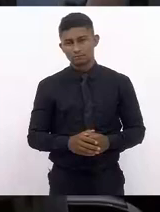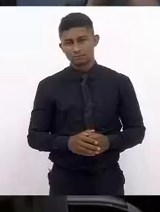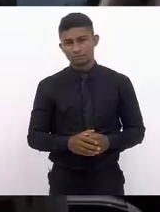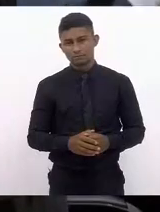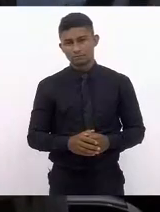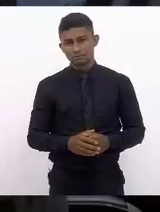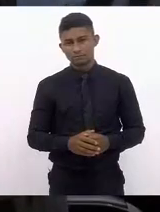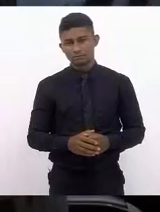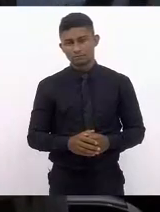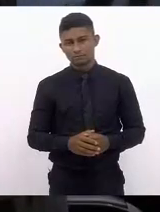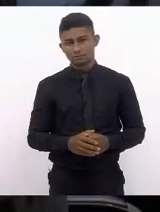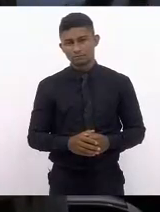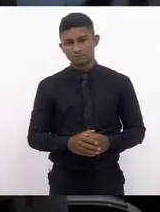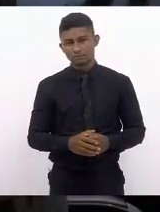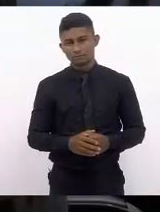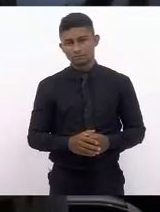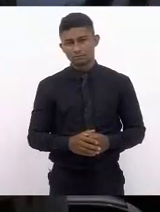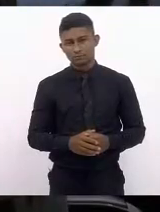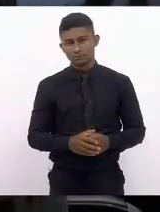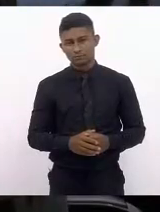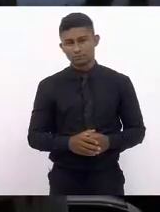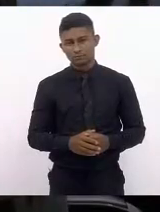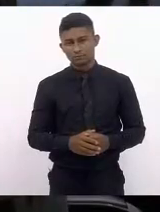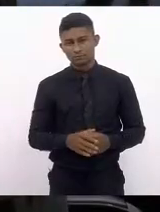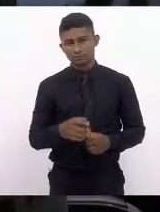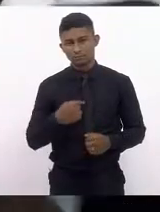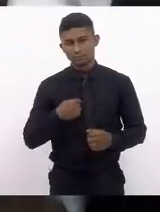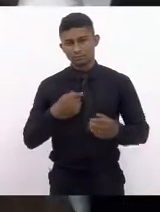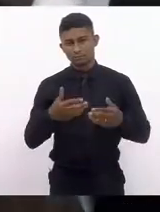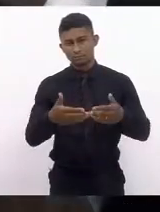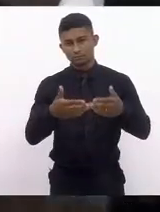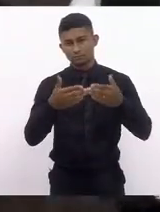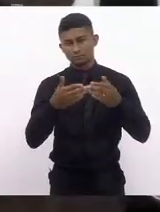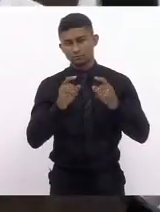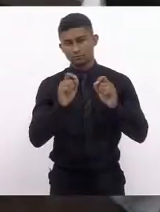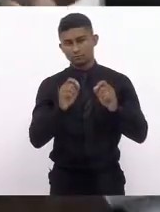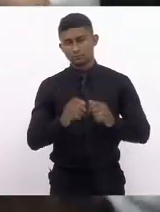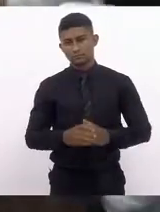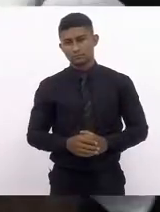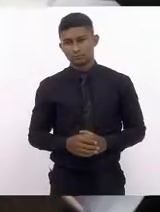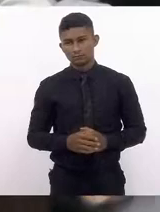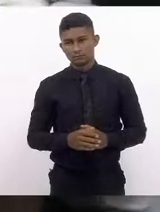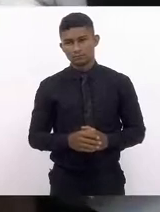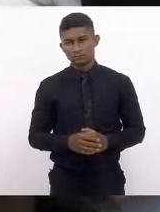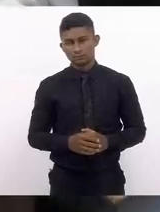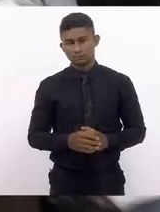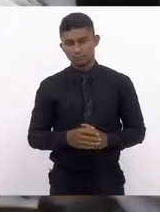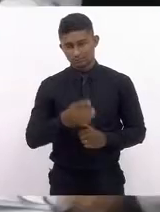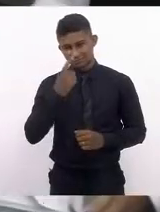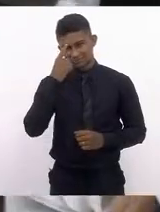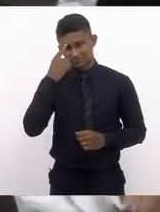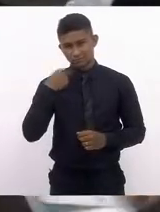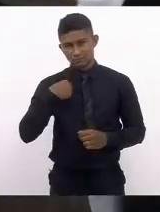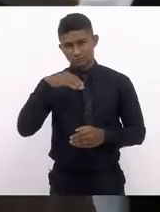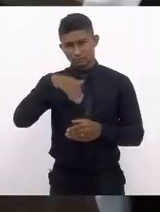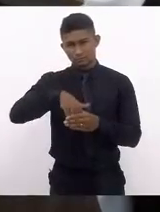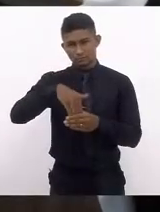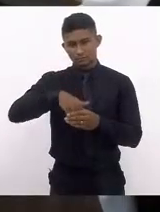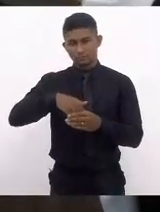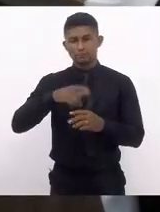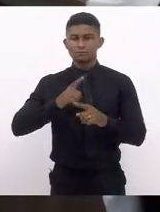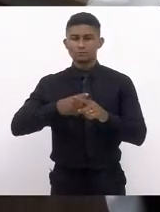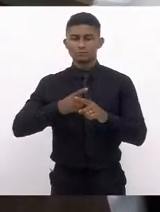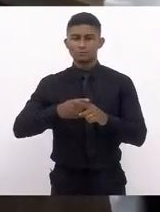pedi eu pedi para fazer a declaração de voto